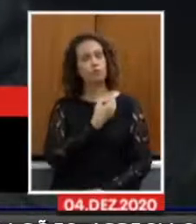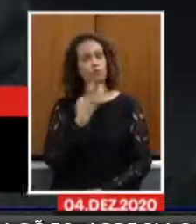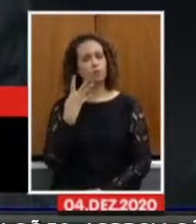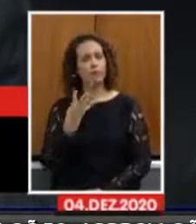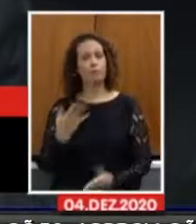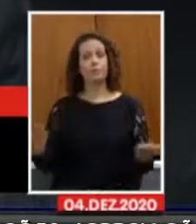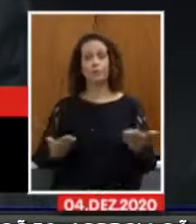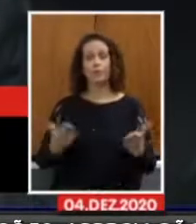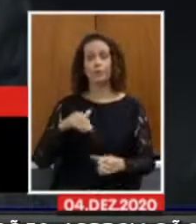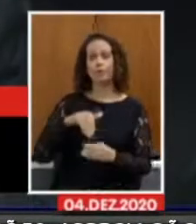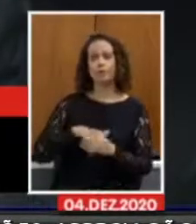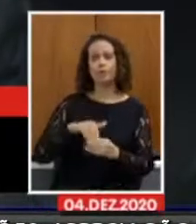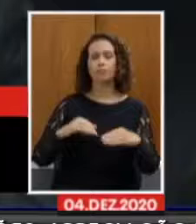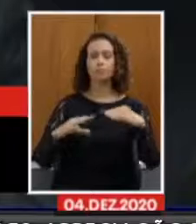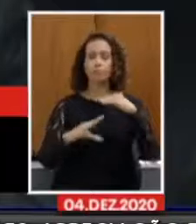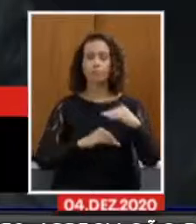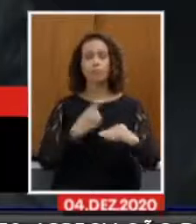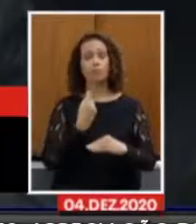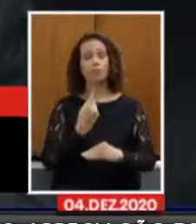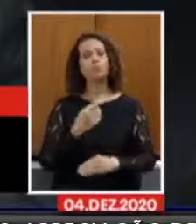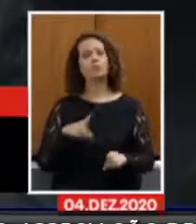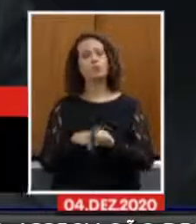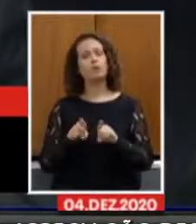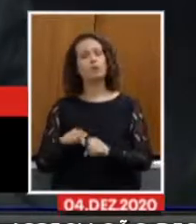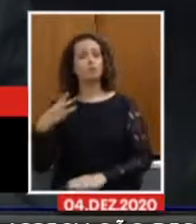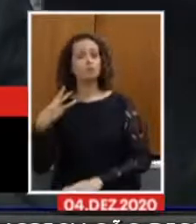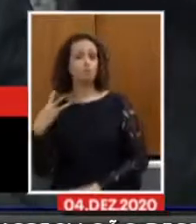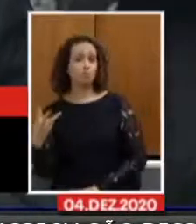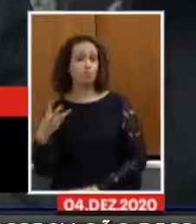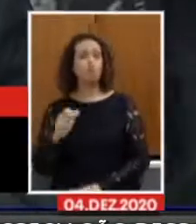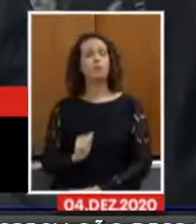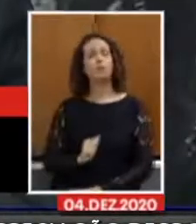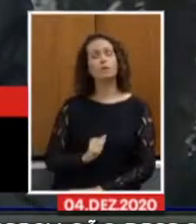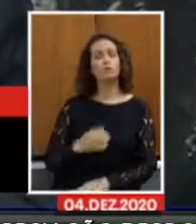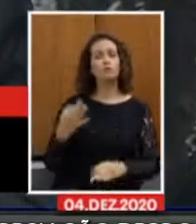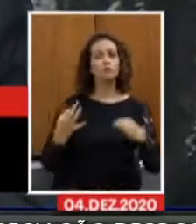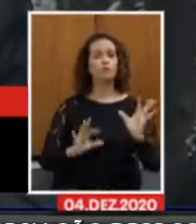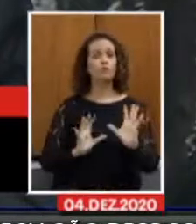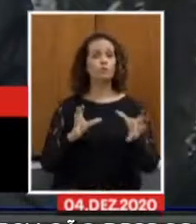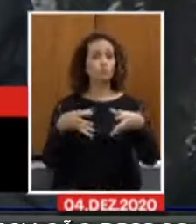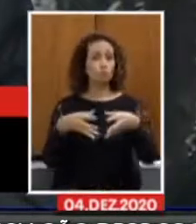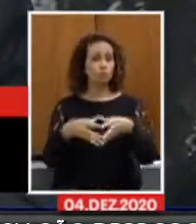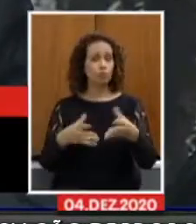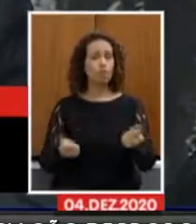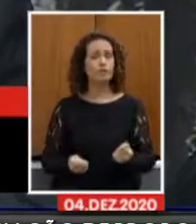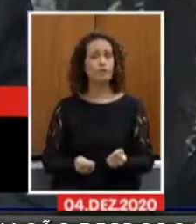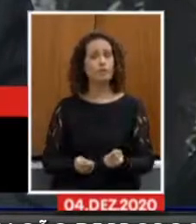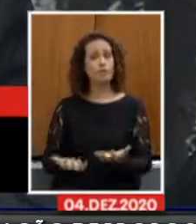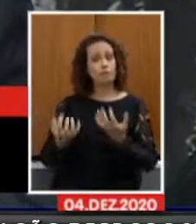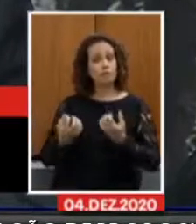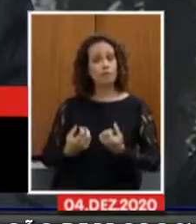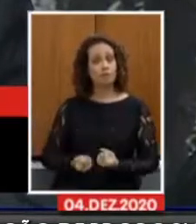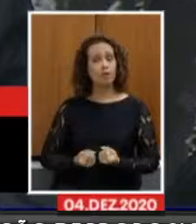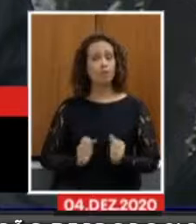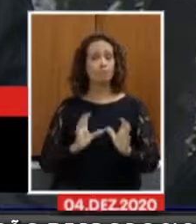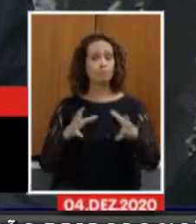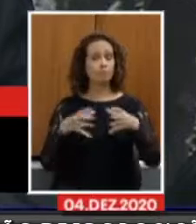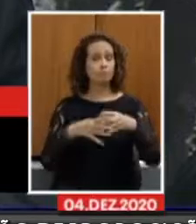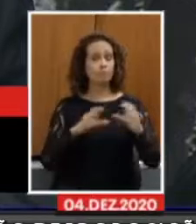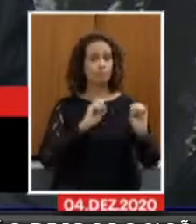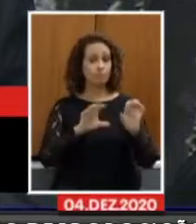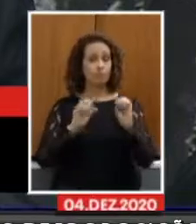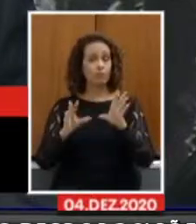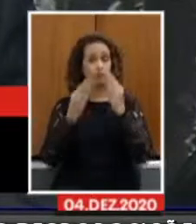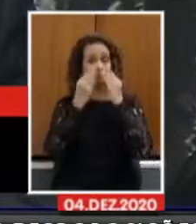Em votação, as emendas números 1 e 3 da Comissão de Justiça, que receberam da Comissão de Educação, parecer pela